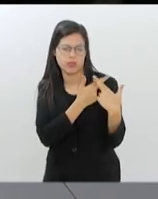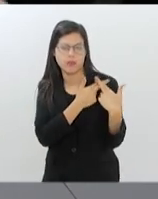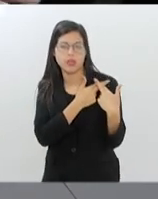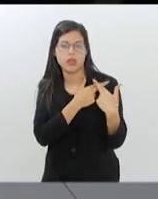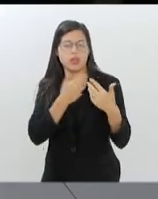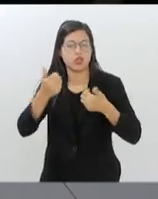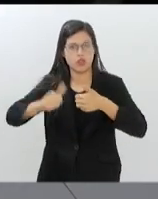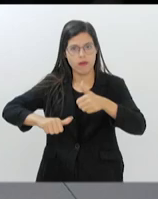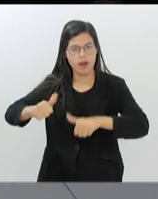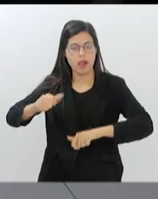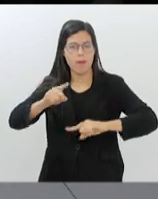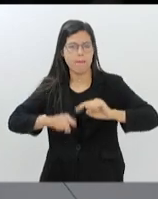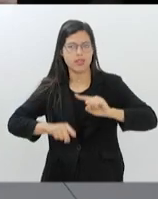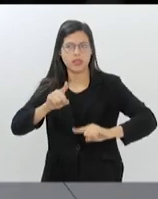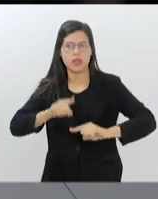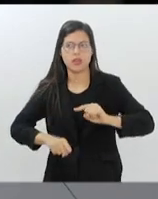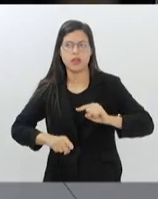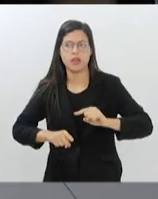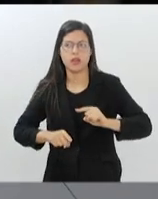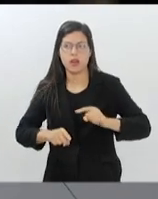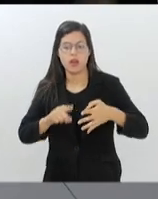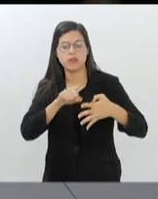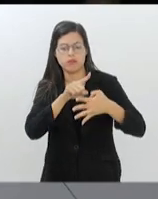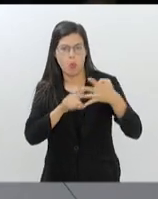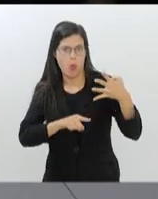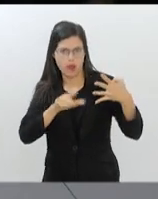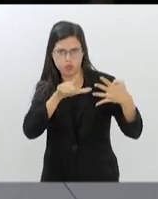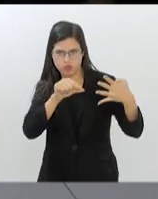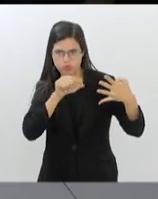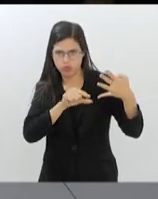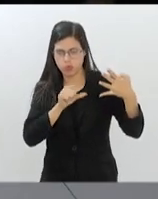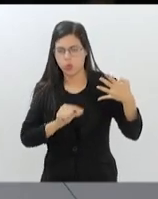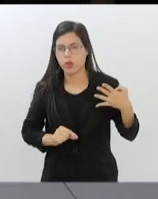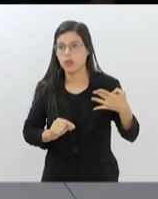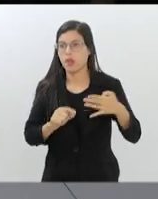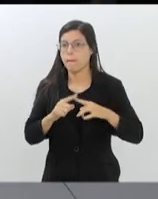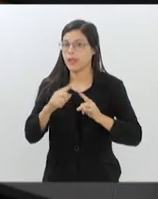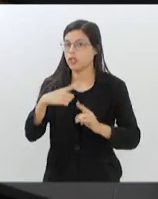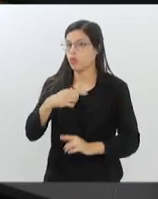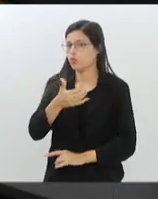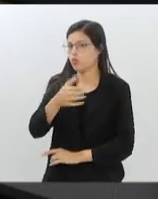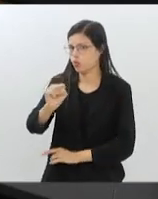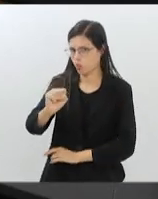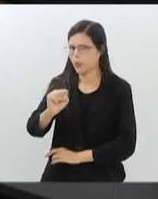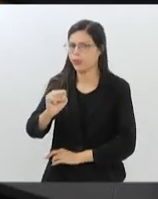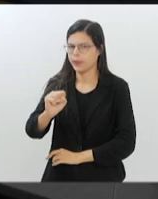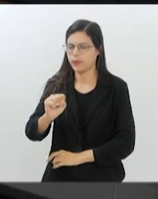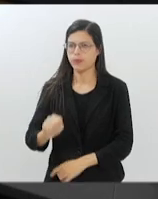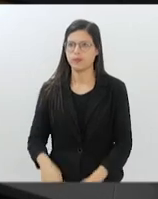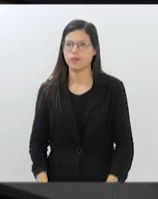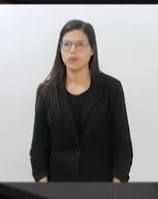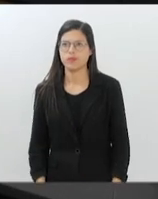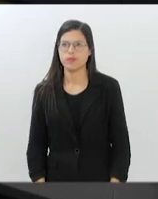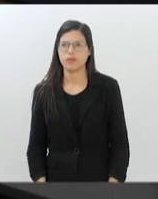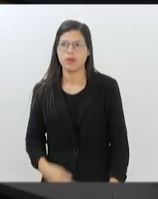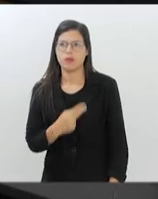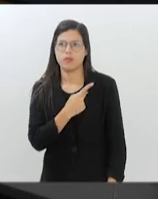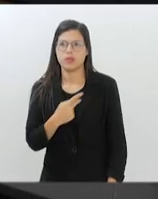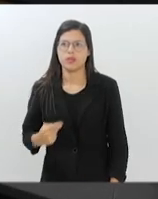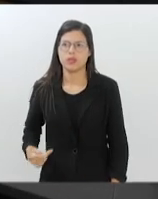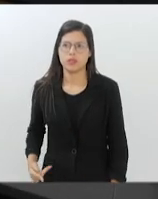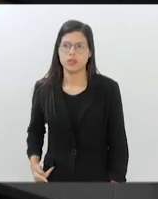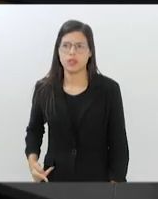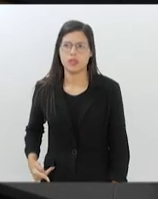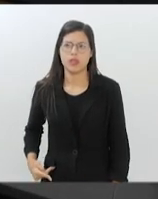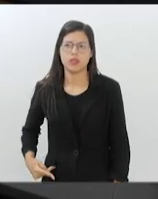agências mas foram mais de diferentes 18 propostas né Presidente não tô satisfeito não Não